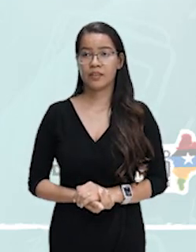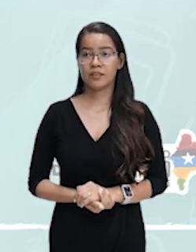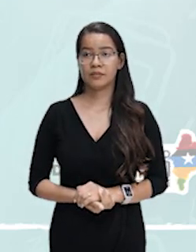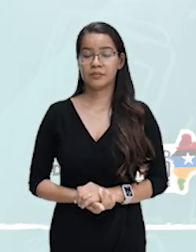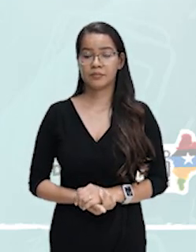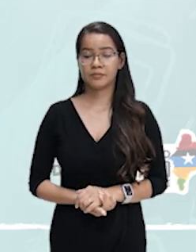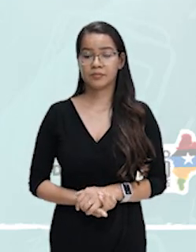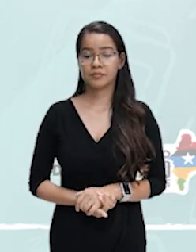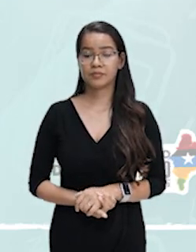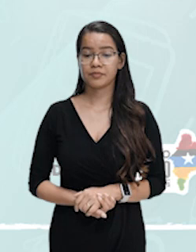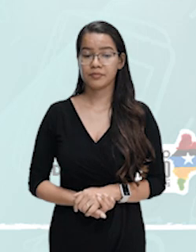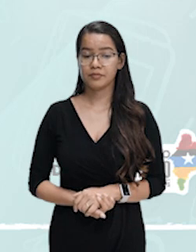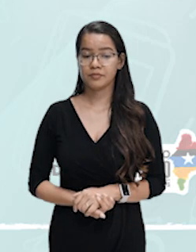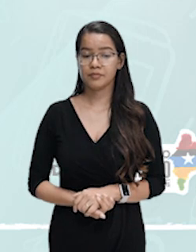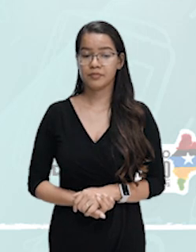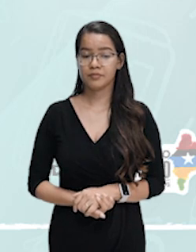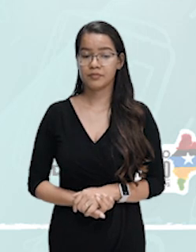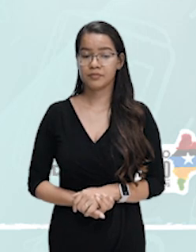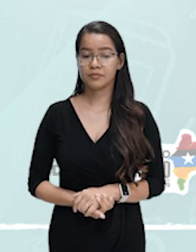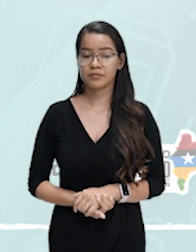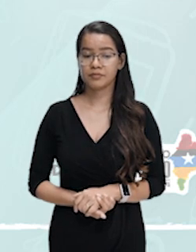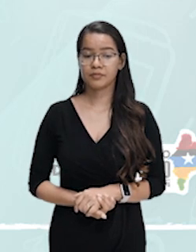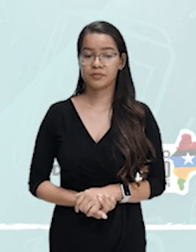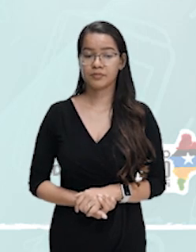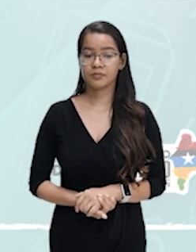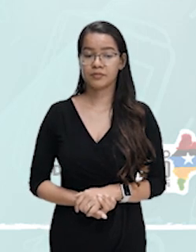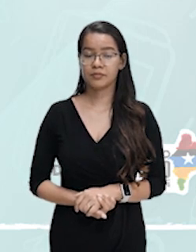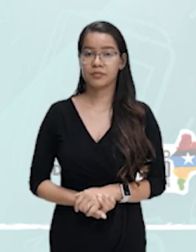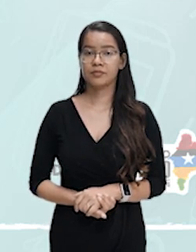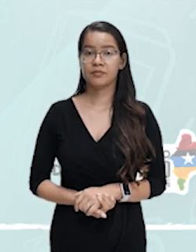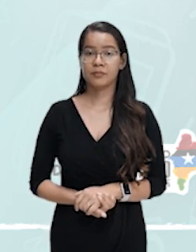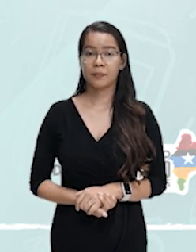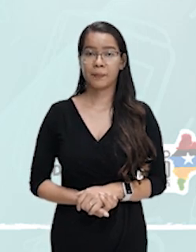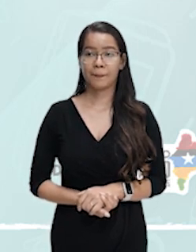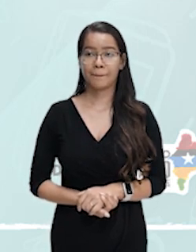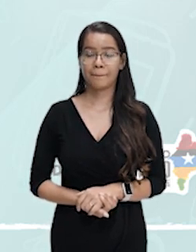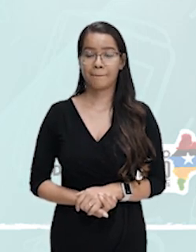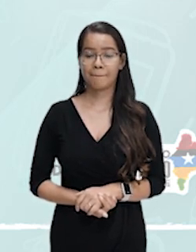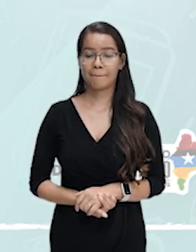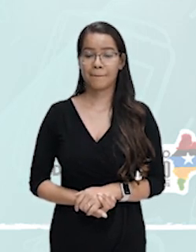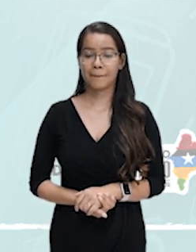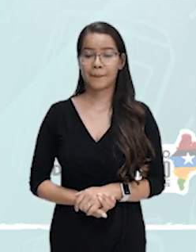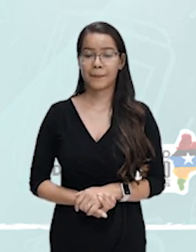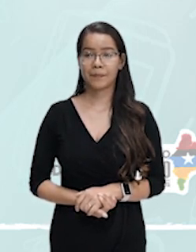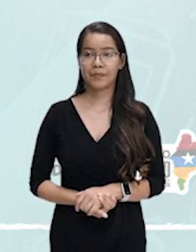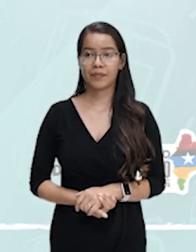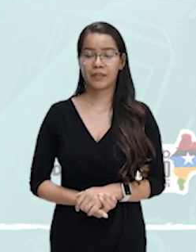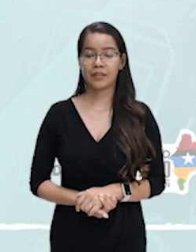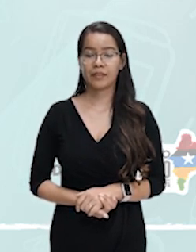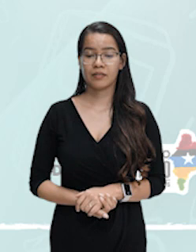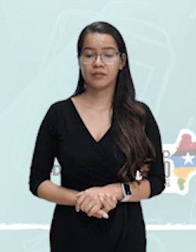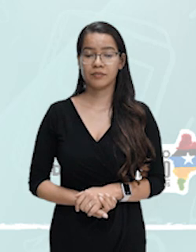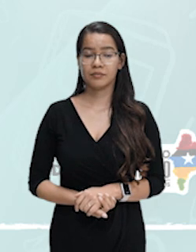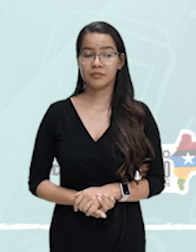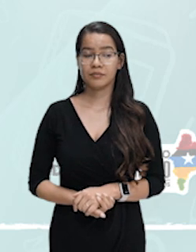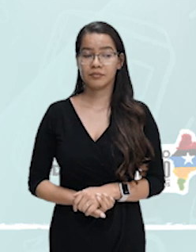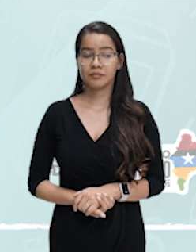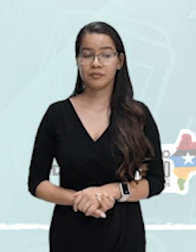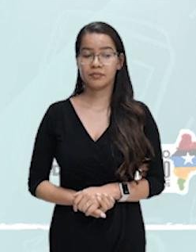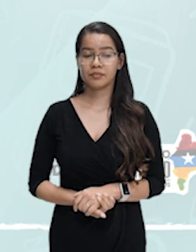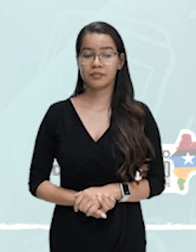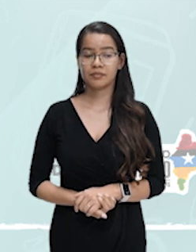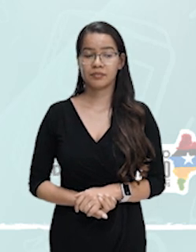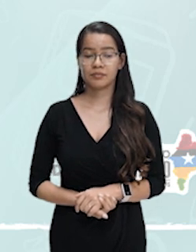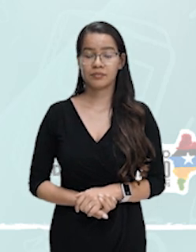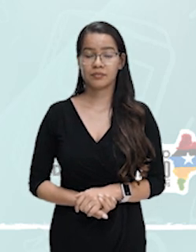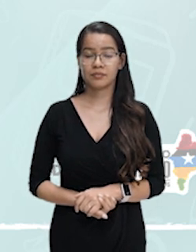en español para expresar la anterioridad de una acción pasada respecto